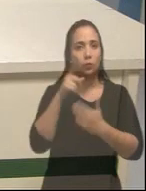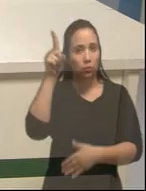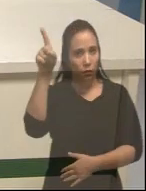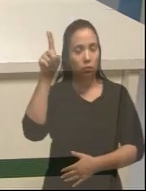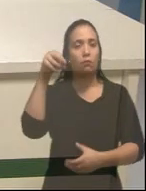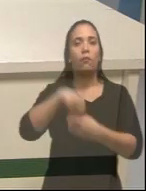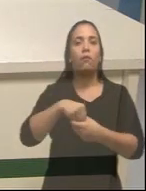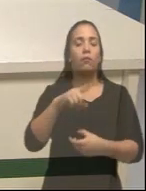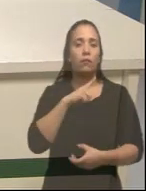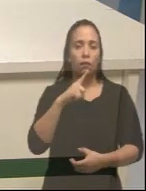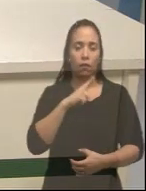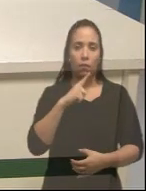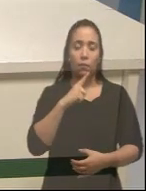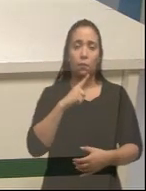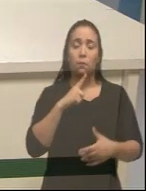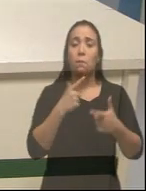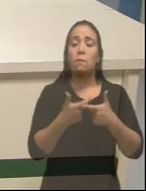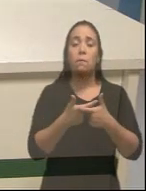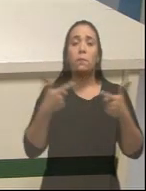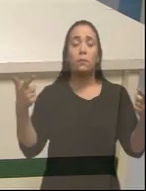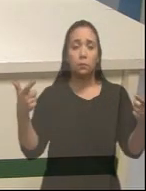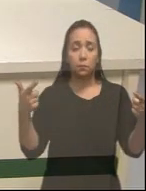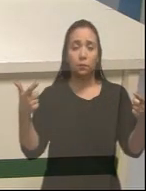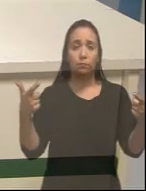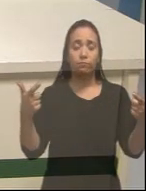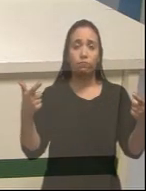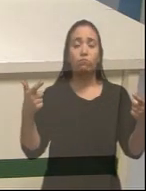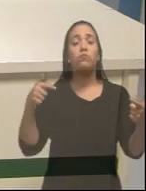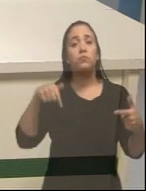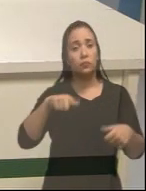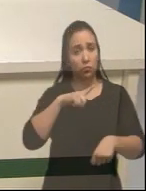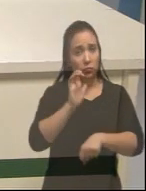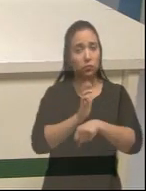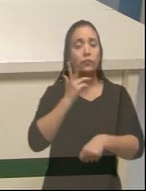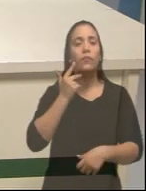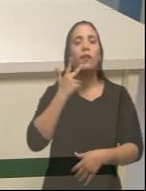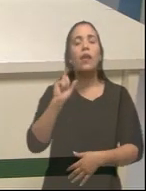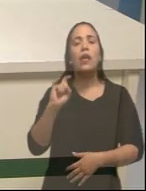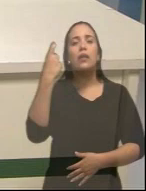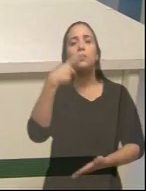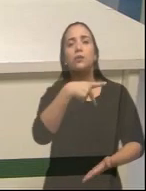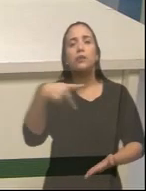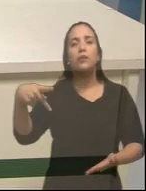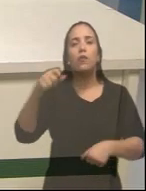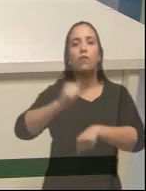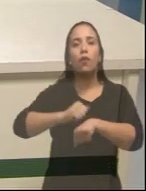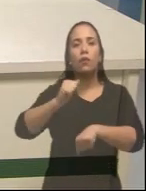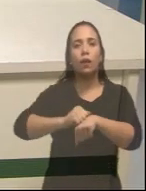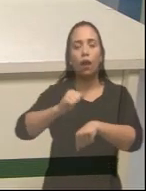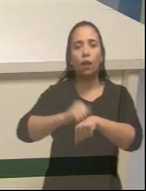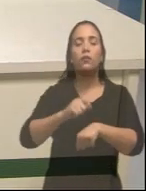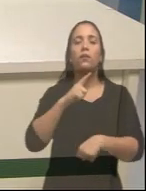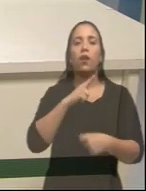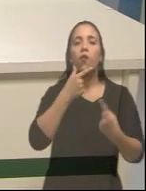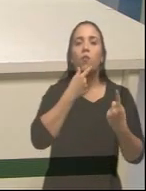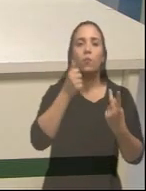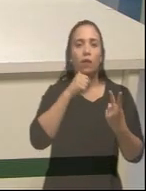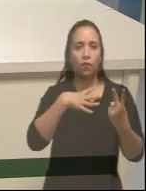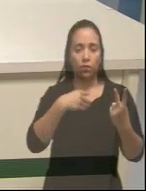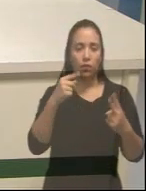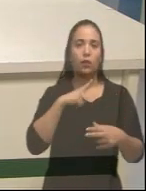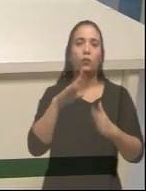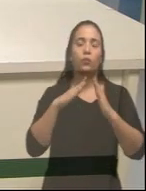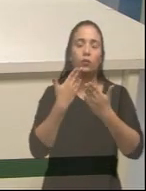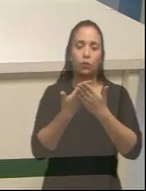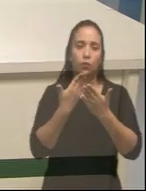só um nome nessa escola. E a maioria deles, inclusive o cearense aqui, ex-presidente de Fortaleza, e a filha estava lá e o filho. E,